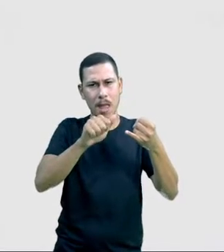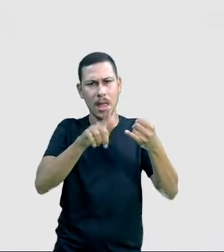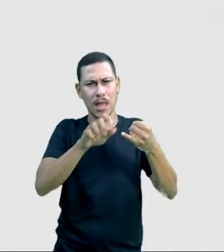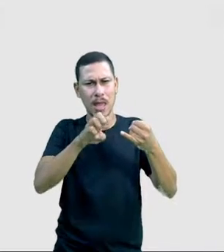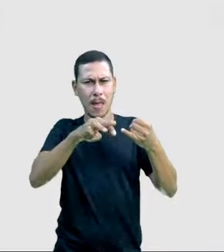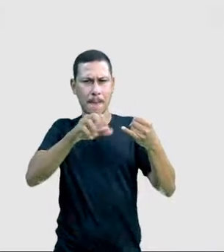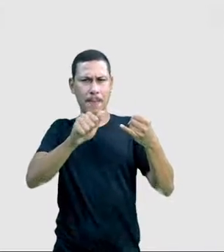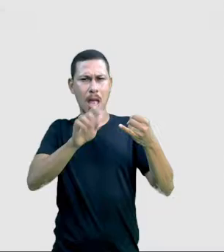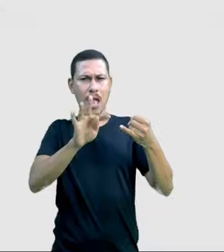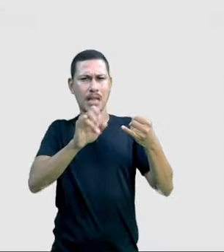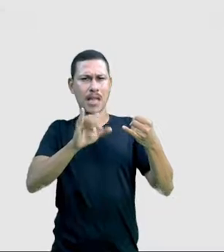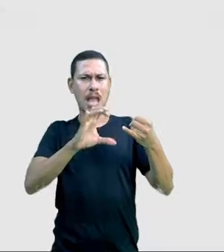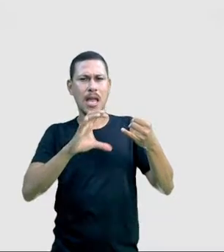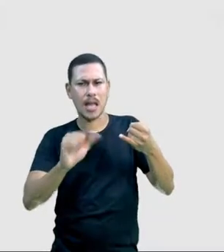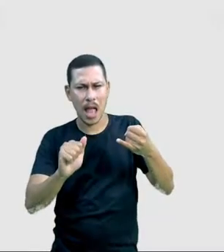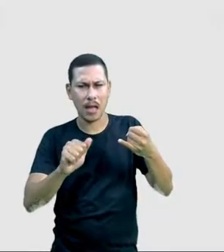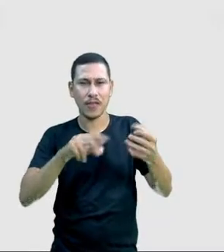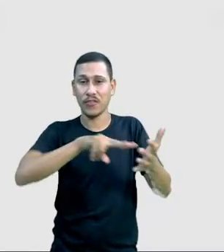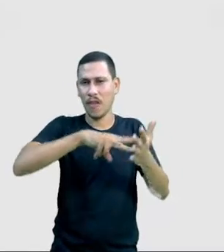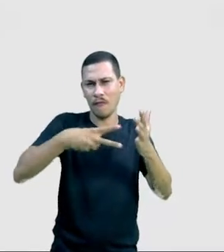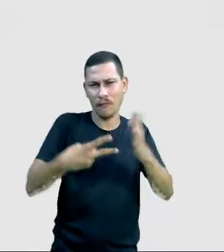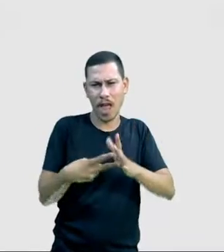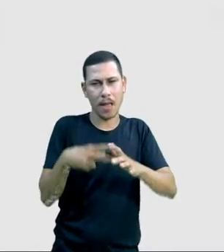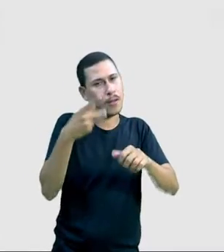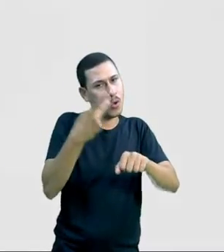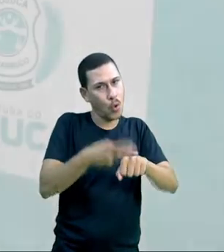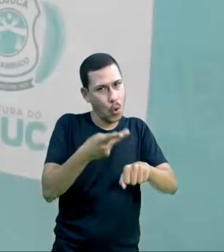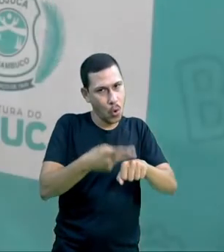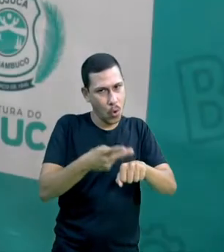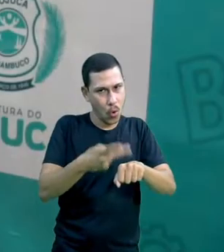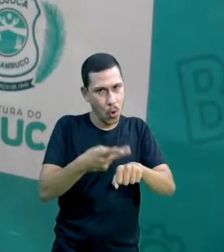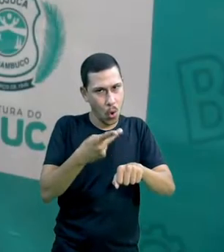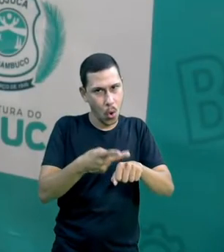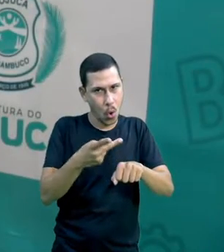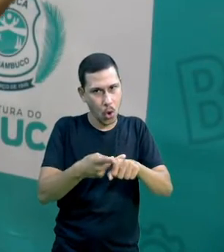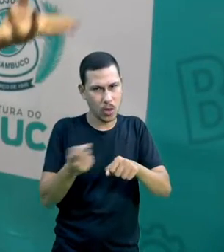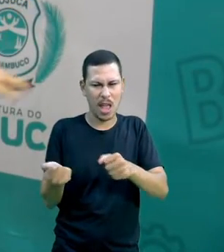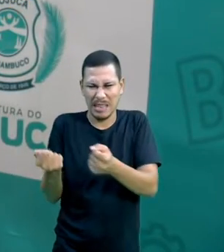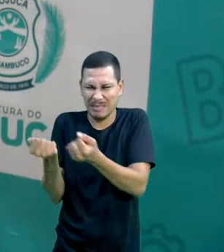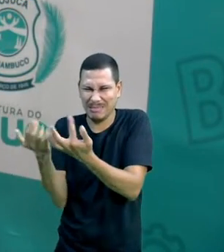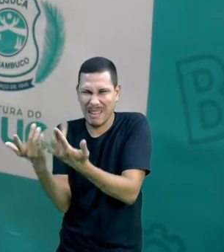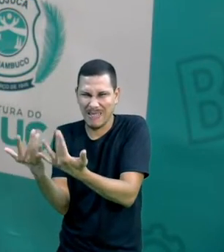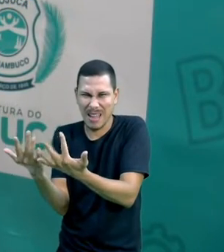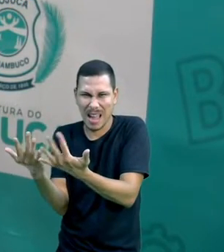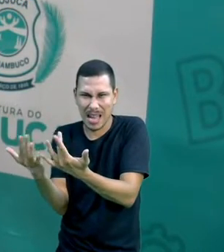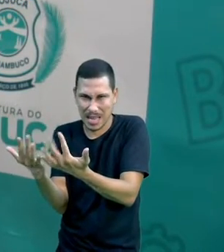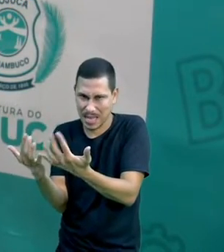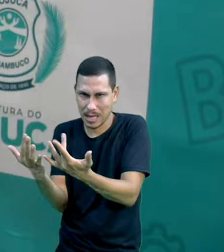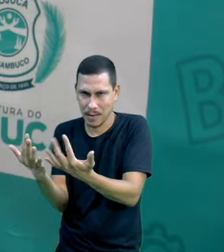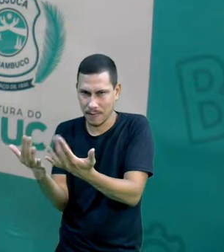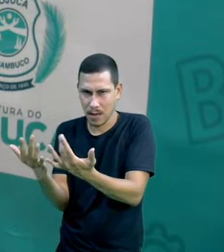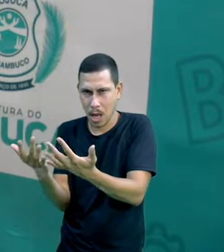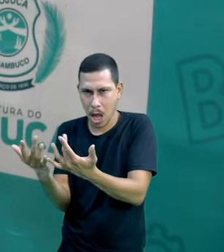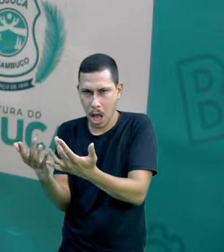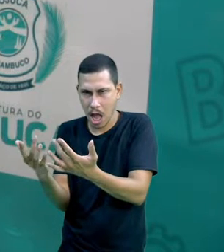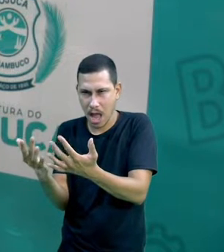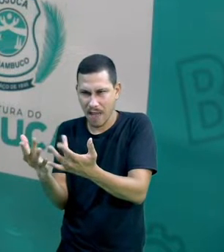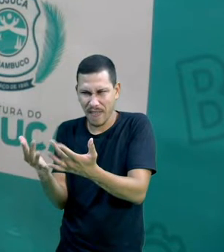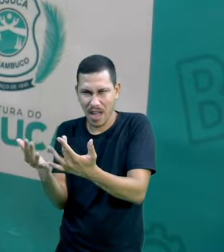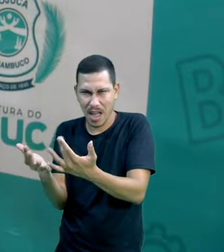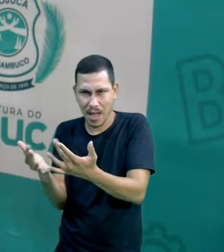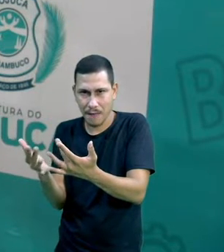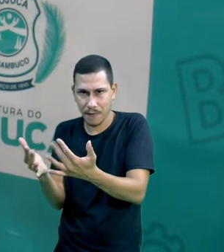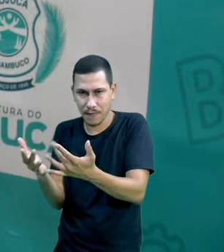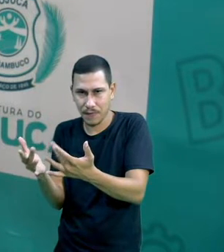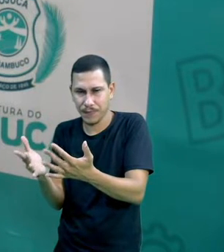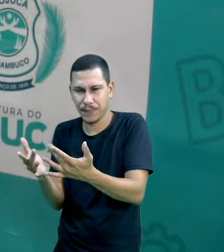rocha ígnea. É aquela rocha que vem da lava, que vem do magma que está lá dentro da Terra, certo?